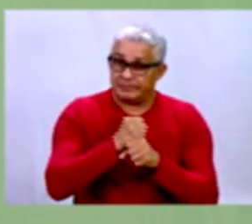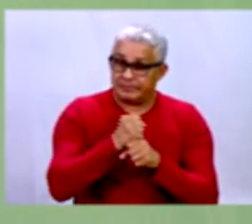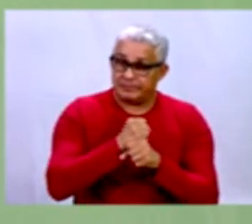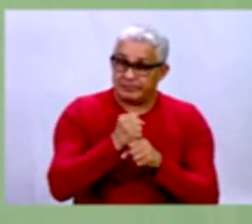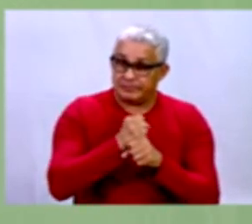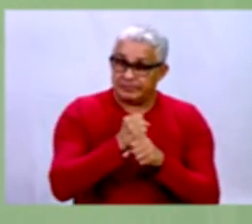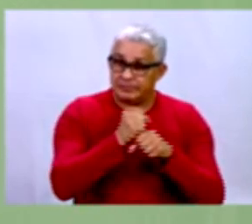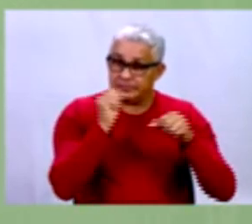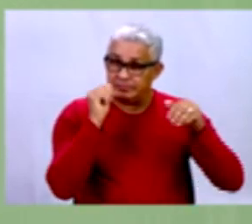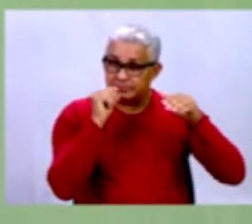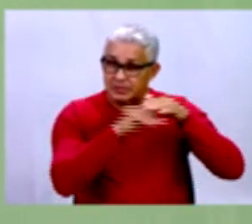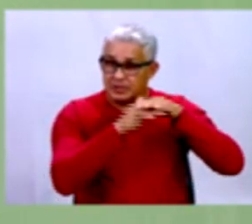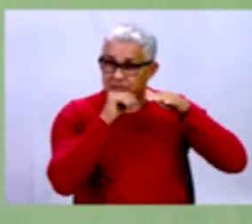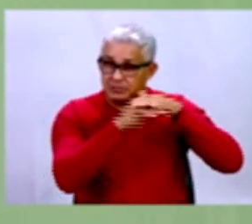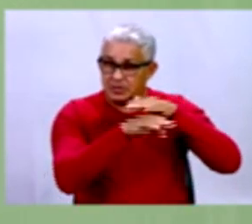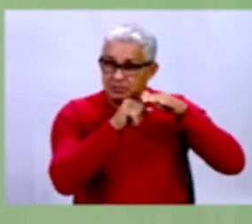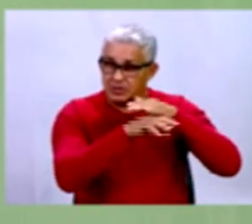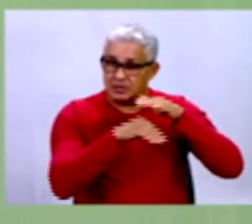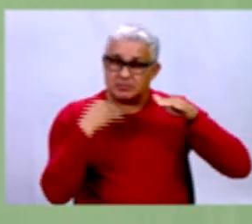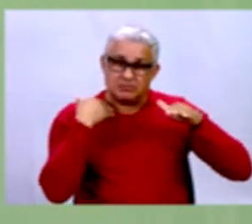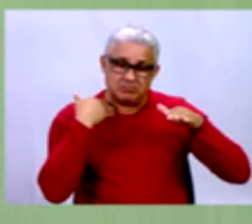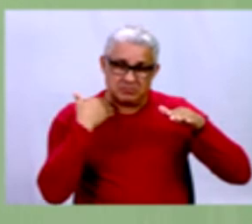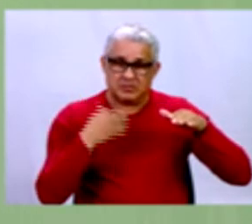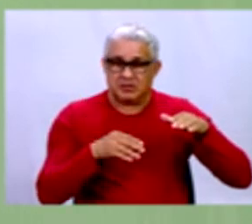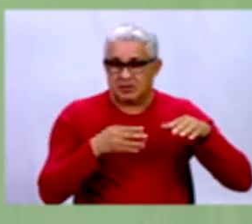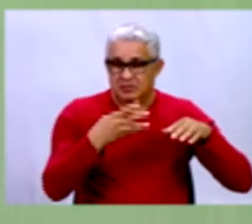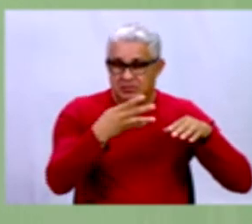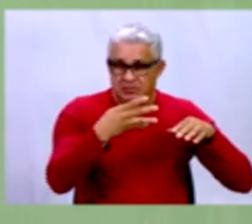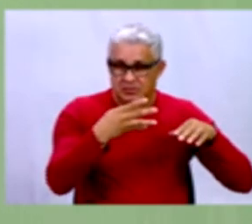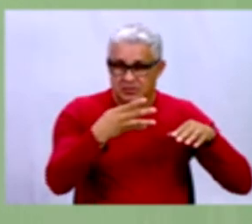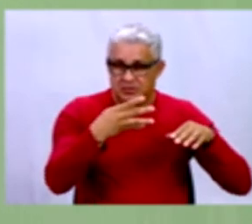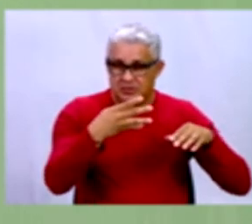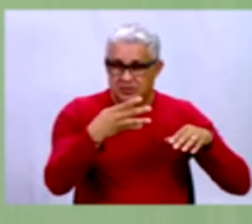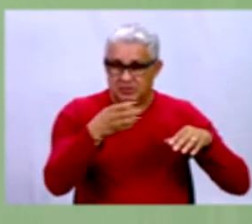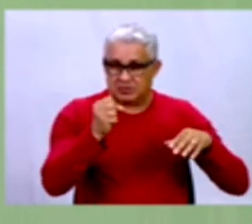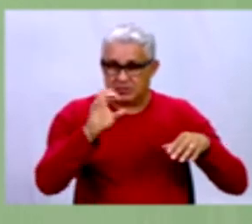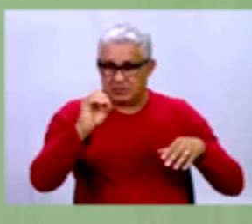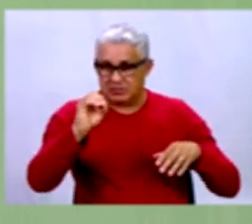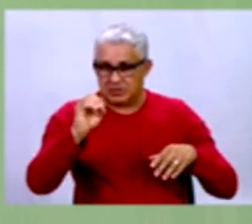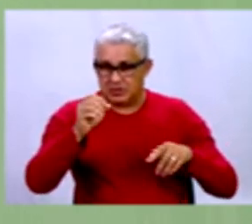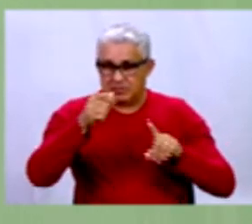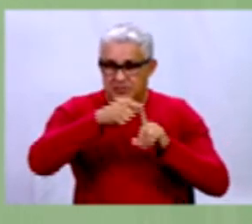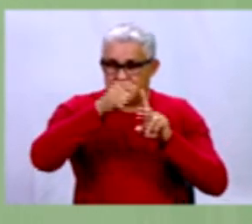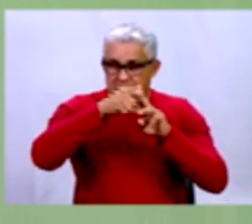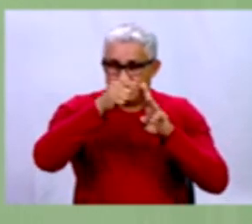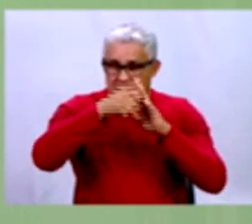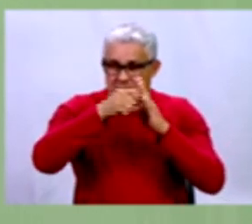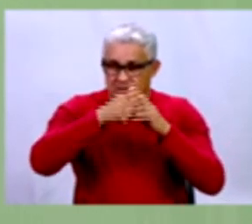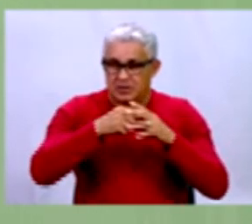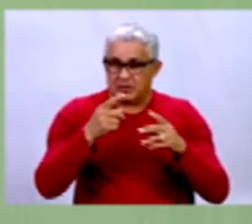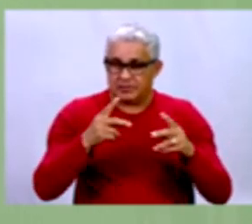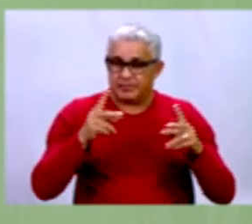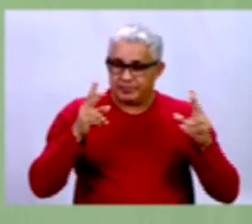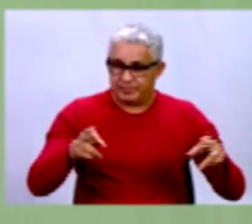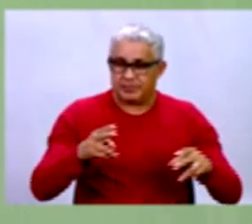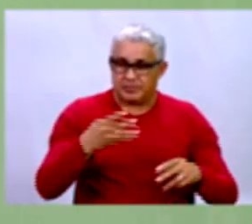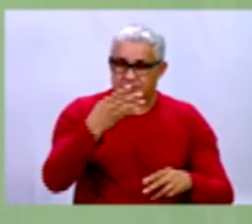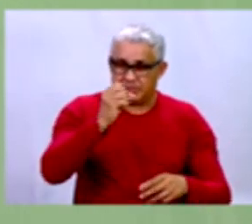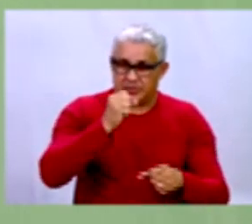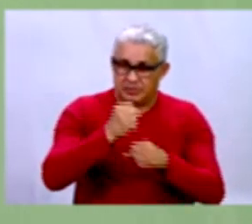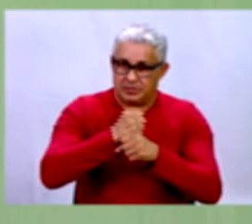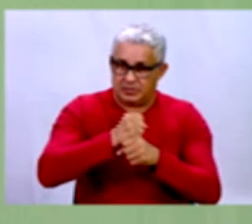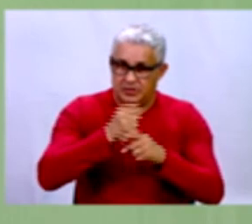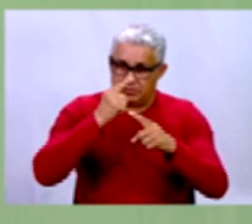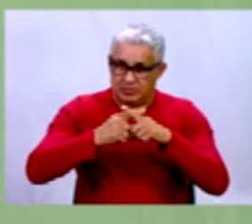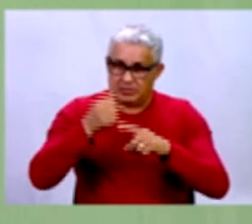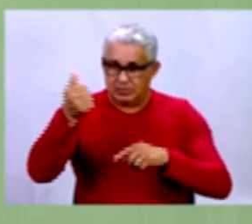ou seja, 480 meses, que nada mais é que 40 anos vezes 12 meses, né? Quando a gente